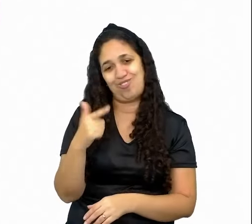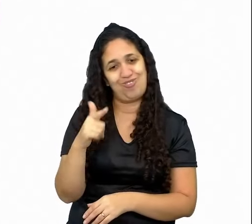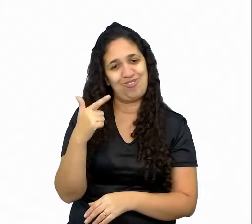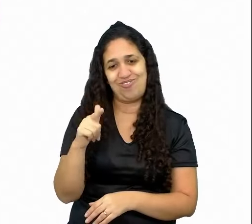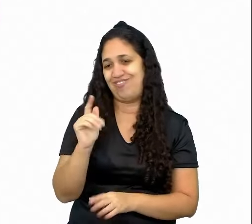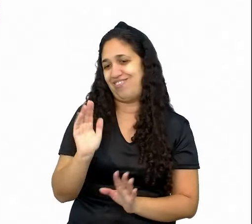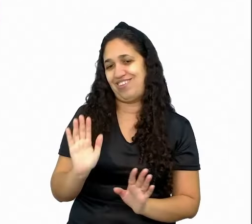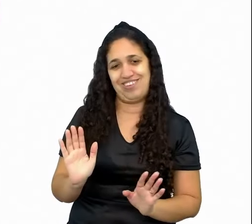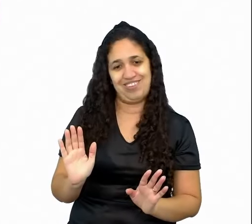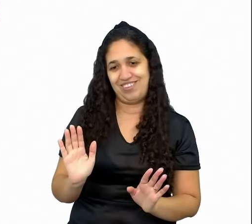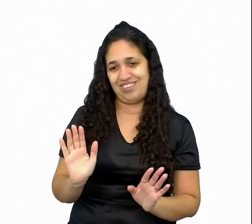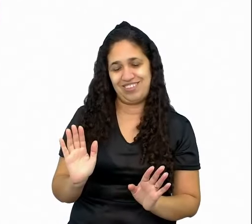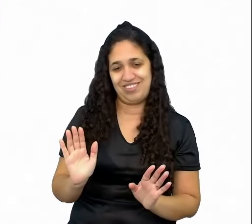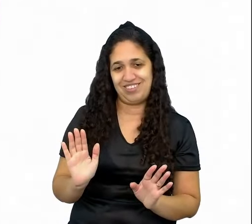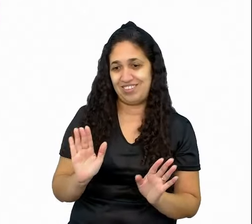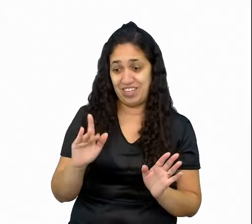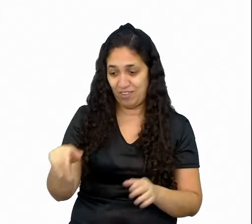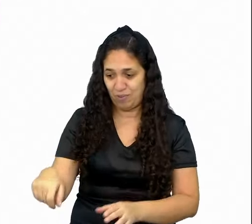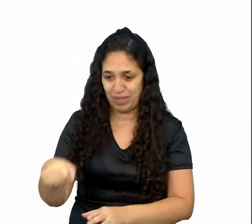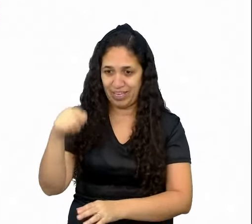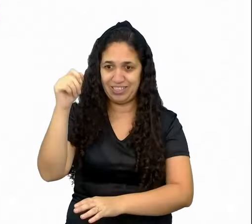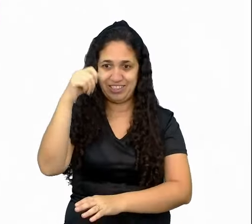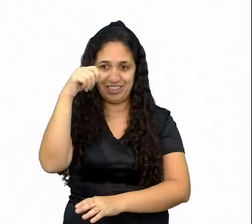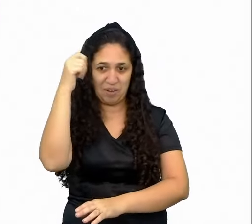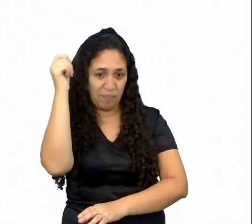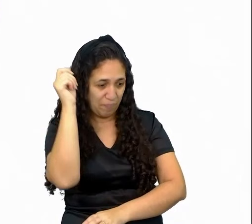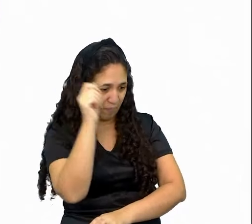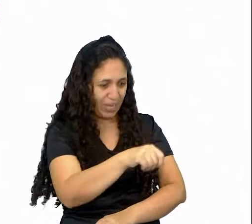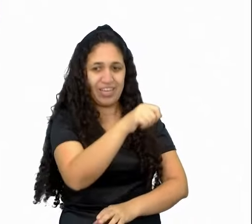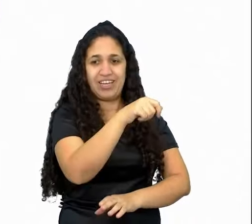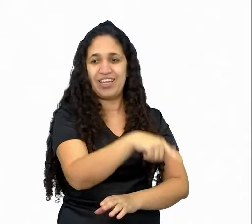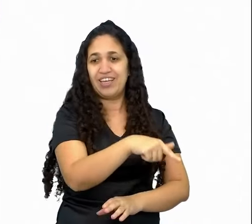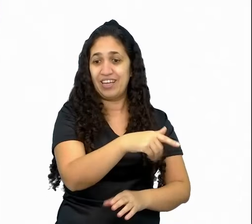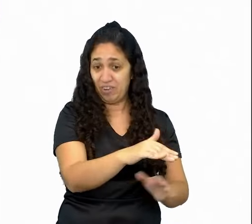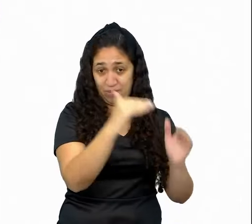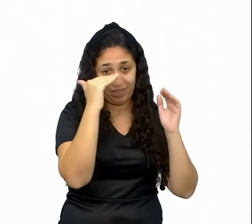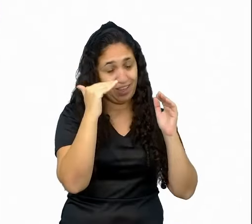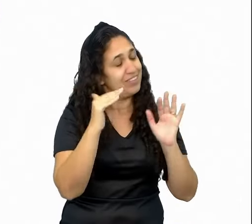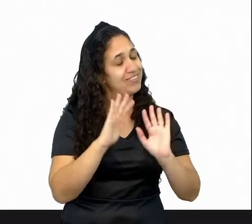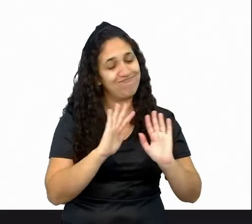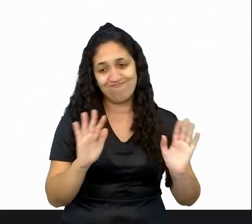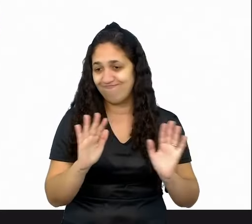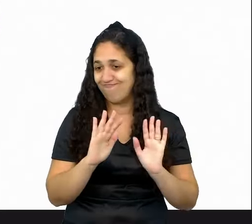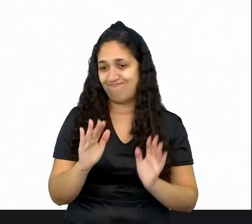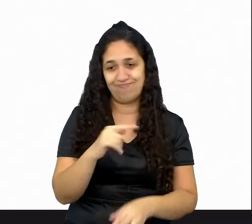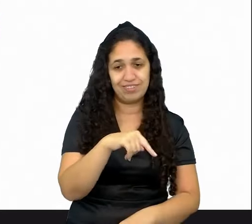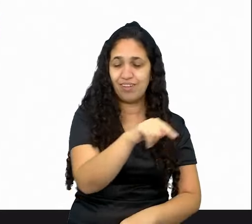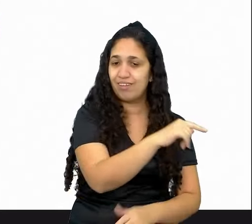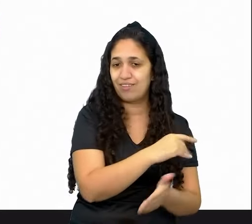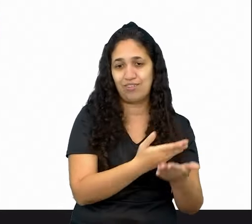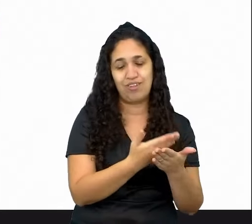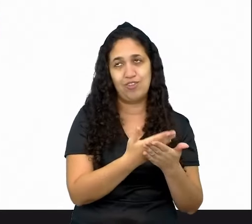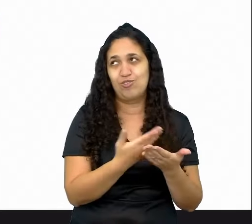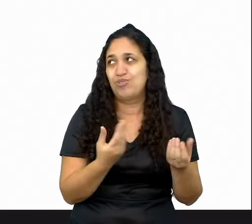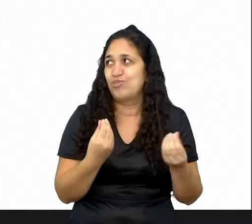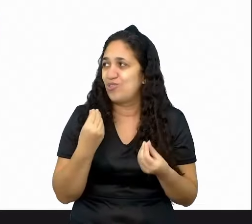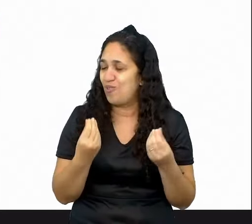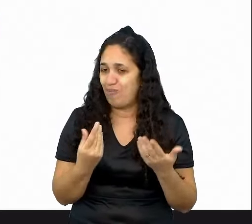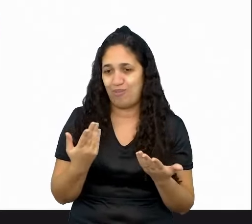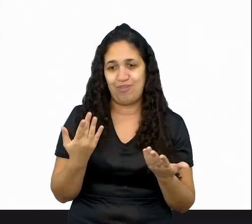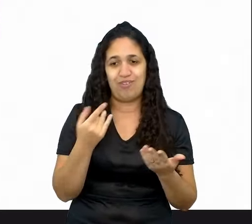lápis, nenhuma varinha mágica, né? Que a gente consiga fazer com que os estudantes